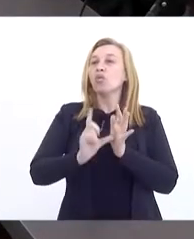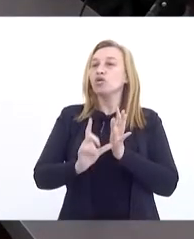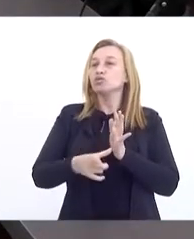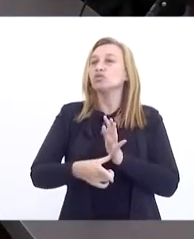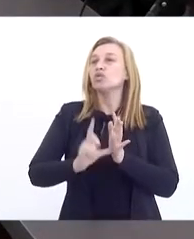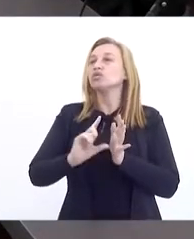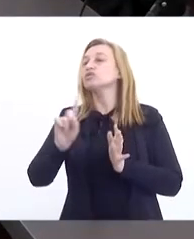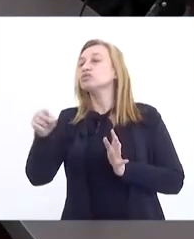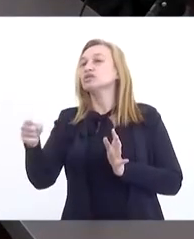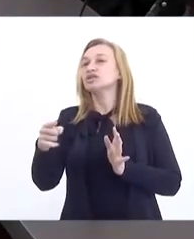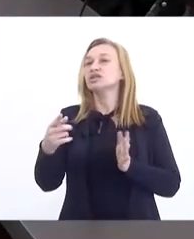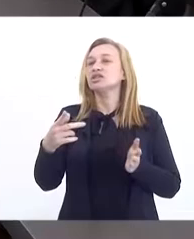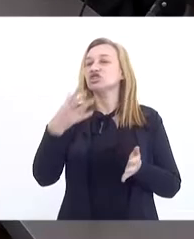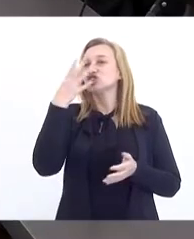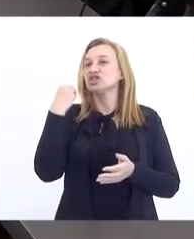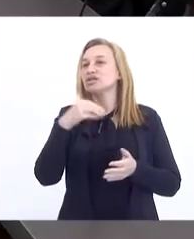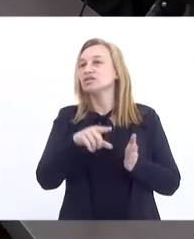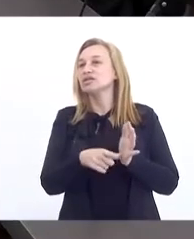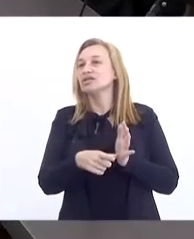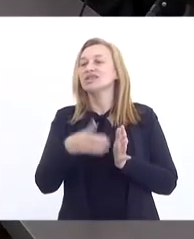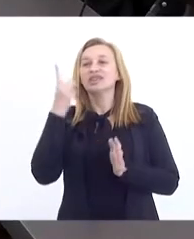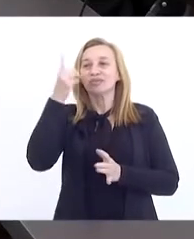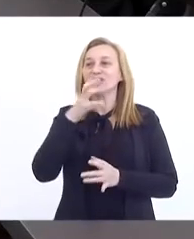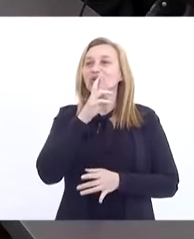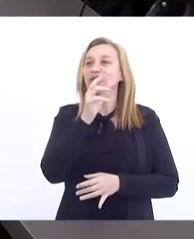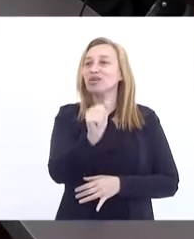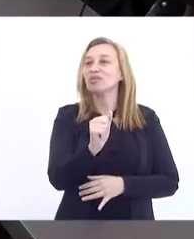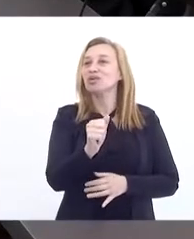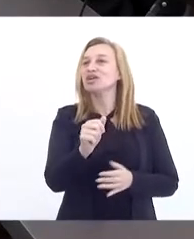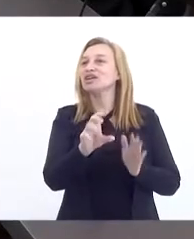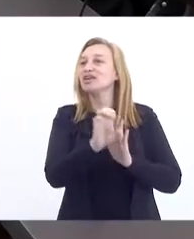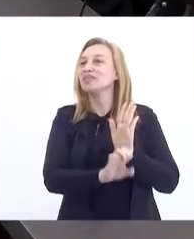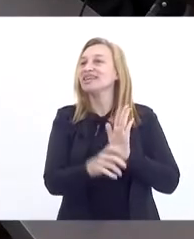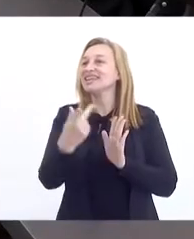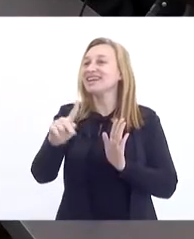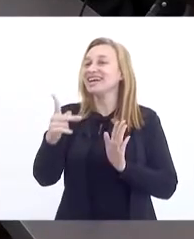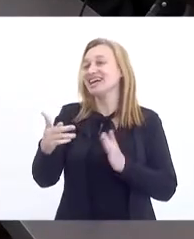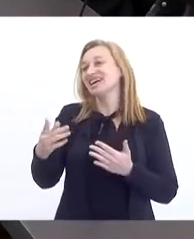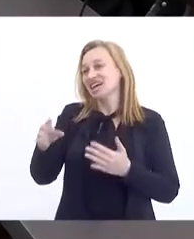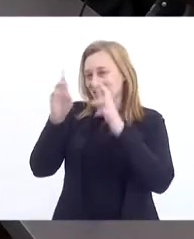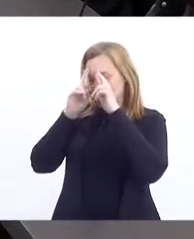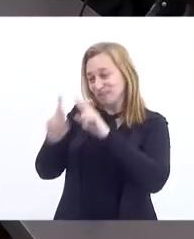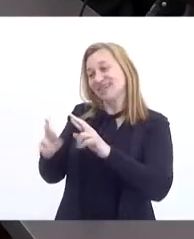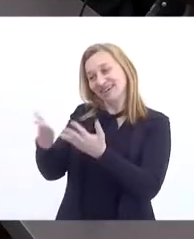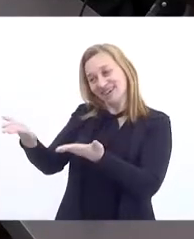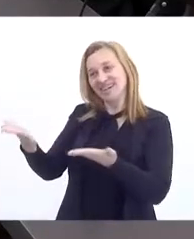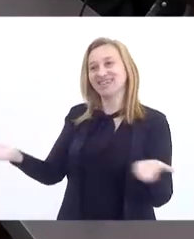é do deputado Rodrigo Amorim. Eu sei que o senhor queria pular, mas respeita pelo menos a presença dele.